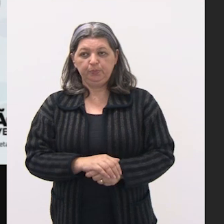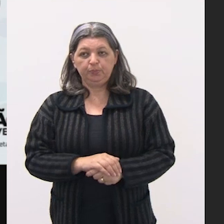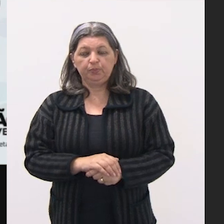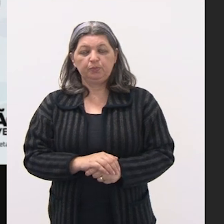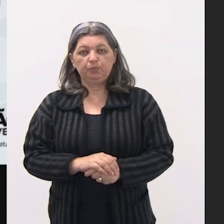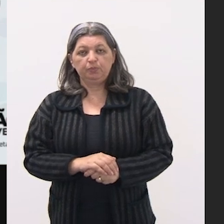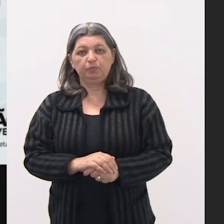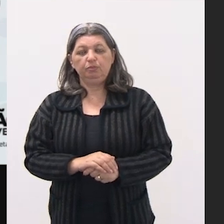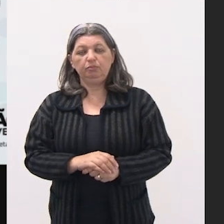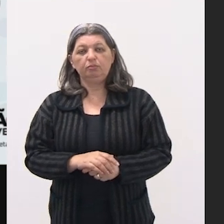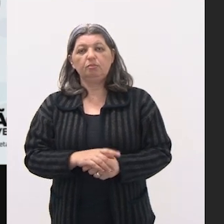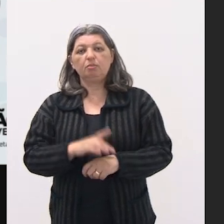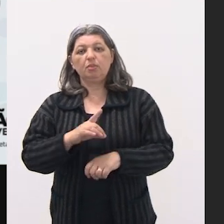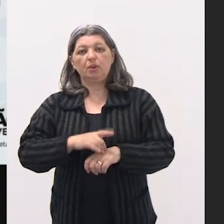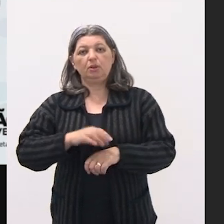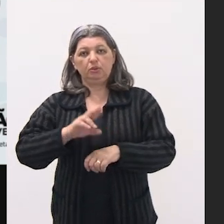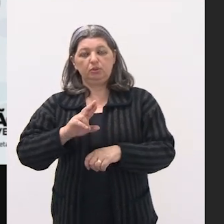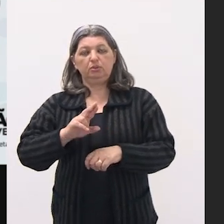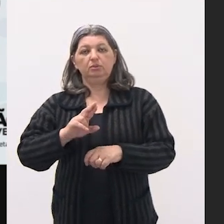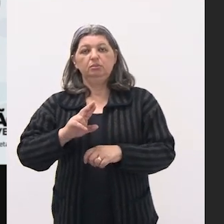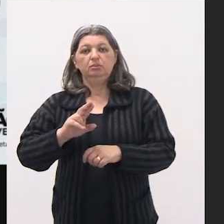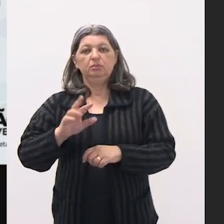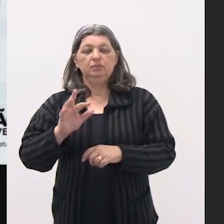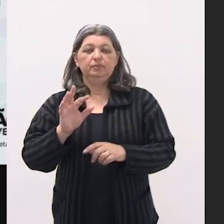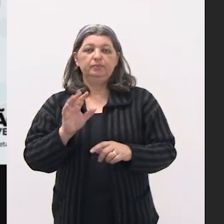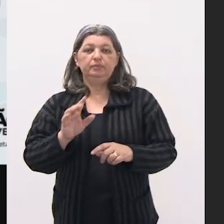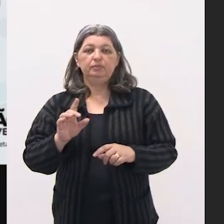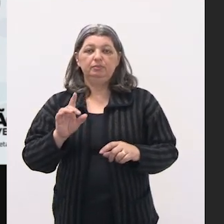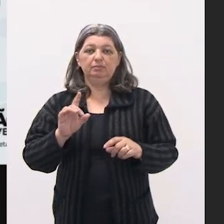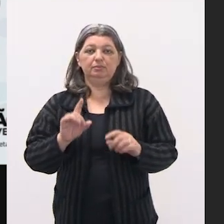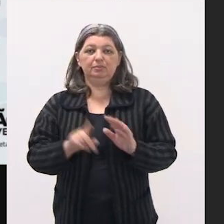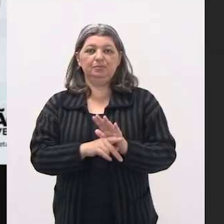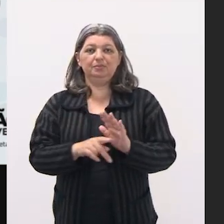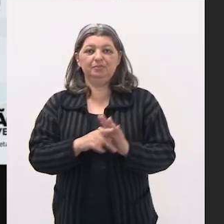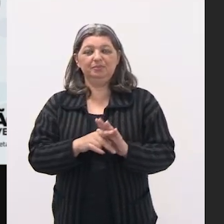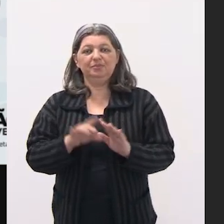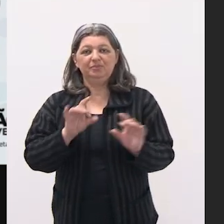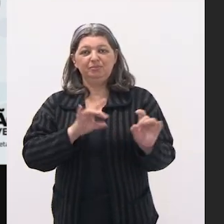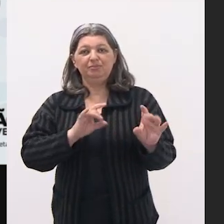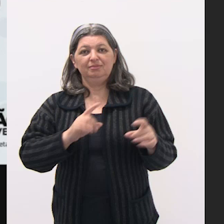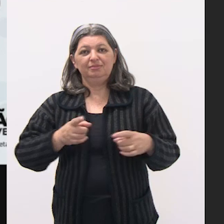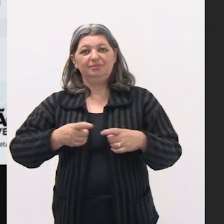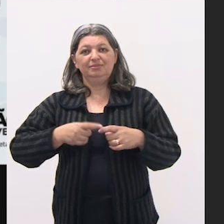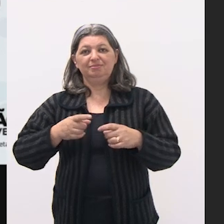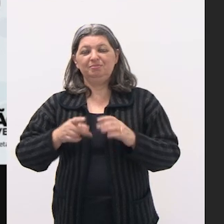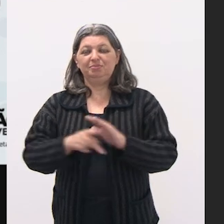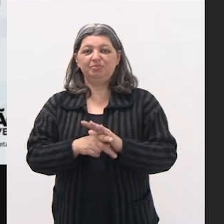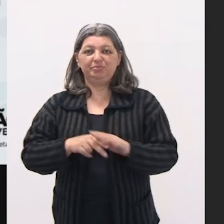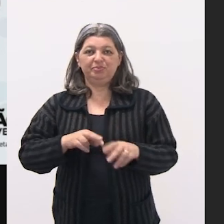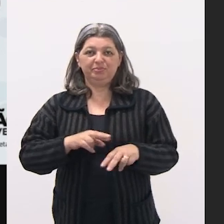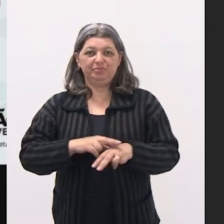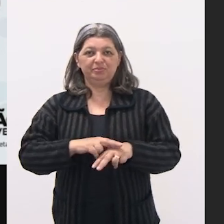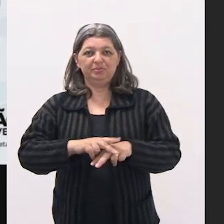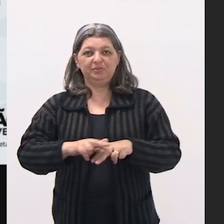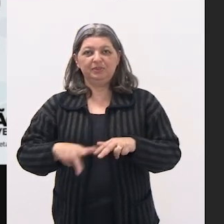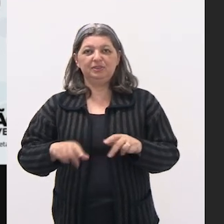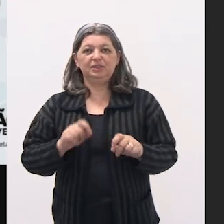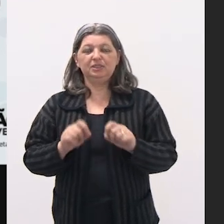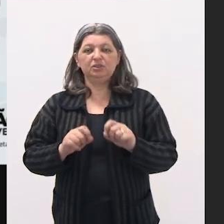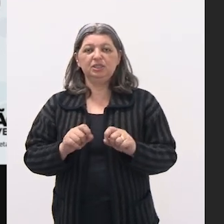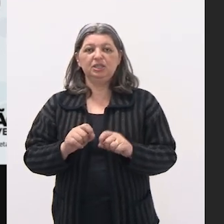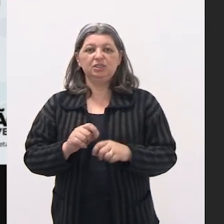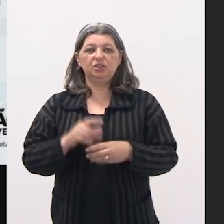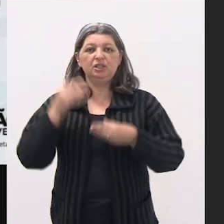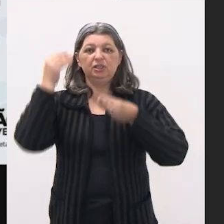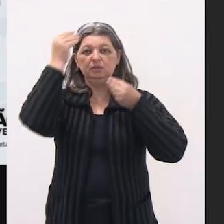Fátima é especialista em sexualidade pelo Programa de Estudos em Sexualidade PROSEX, do Hospital